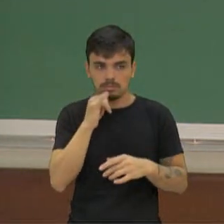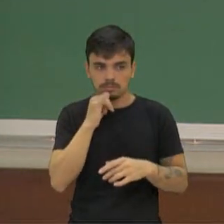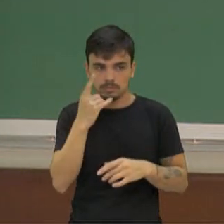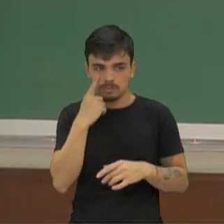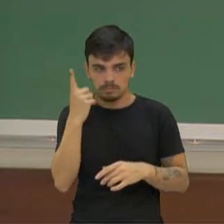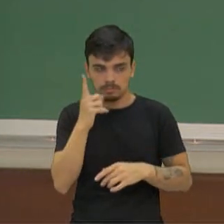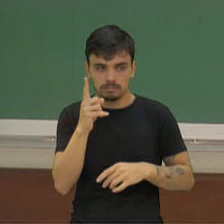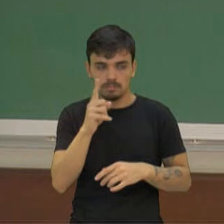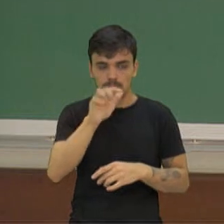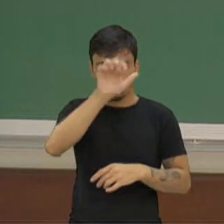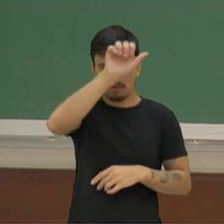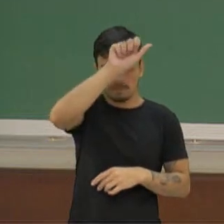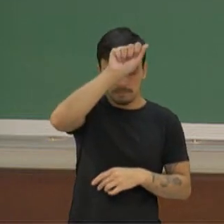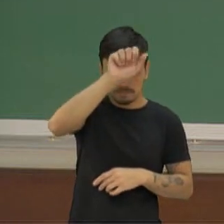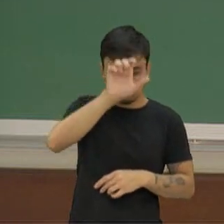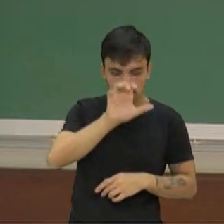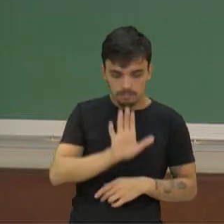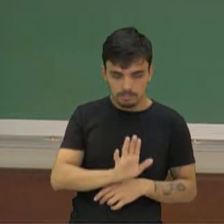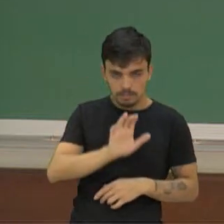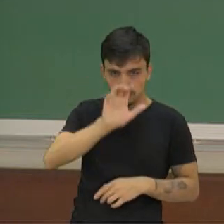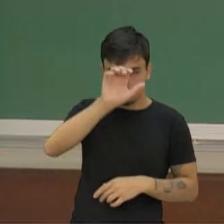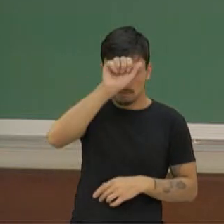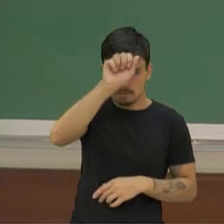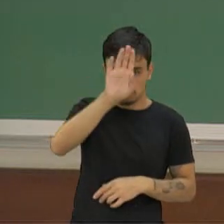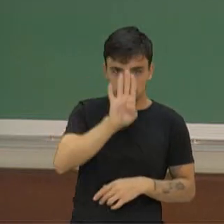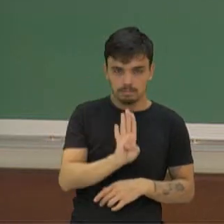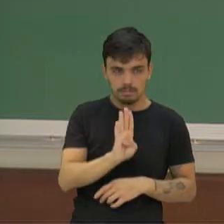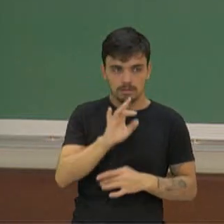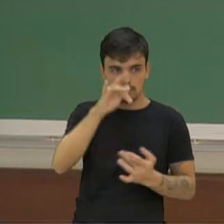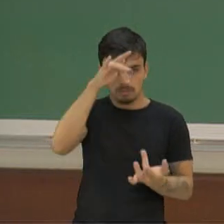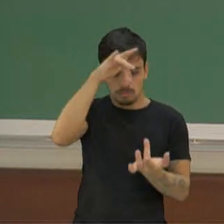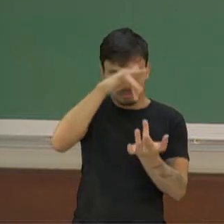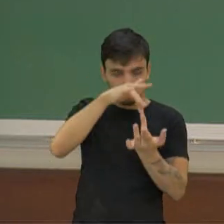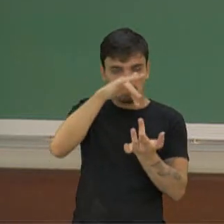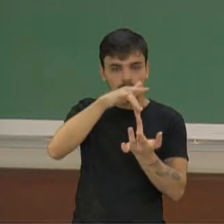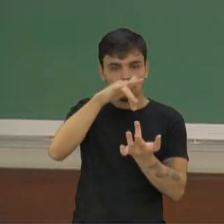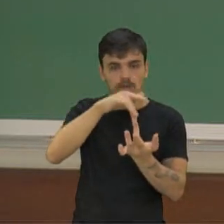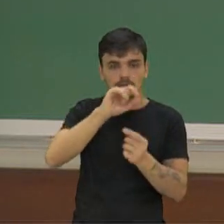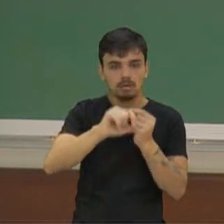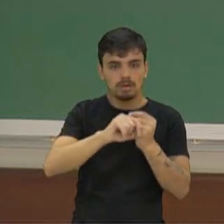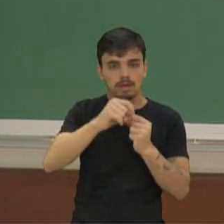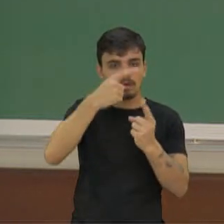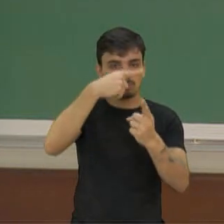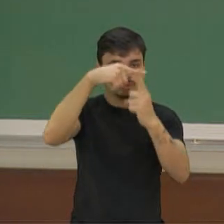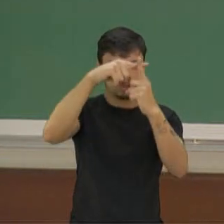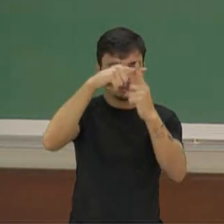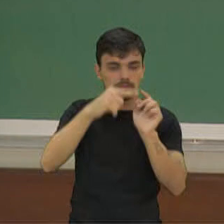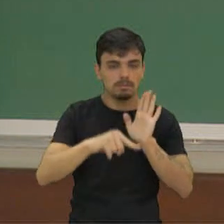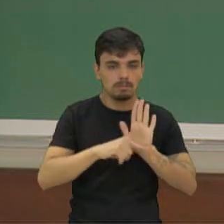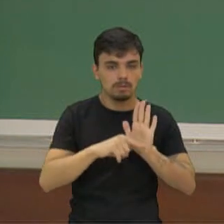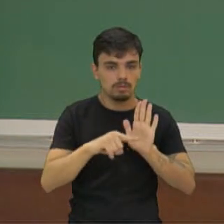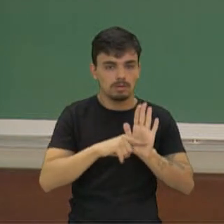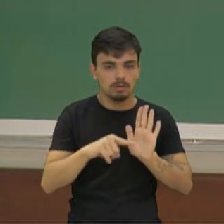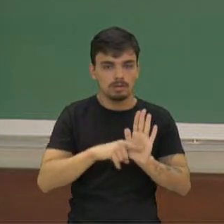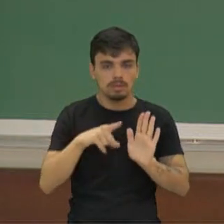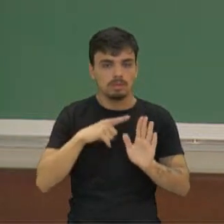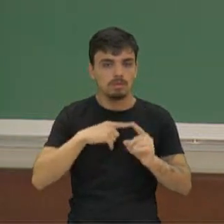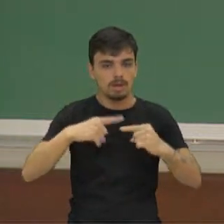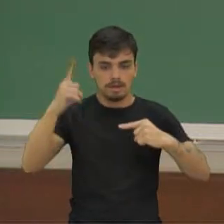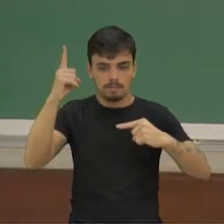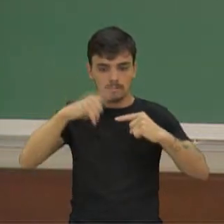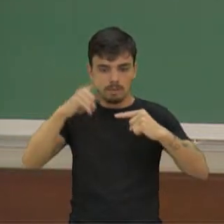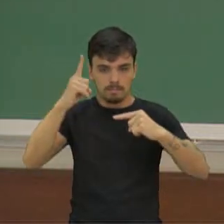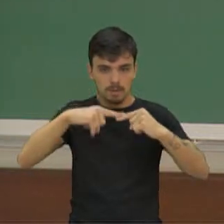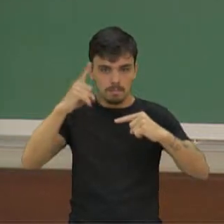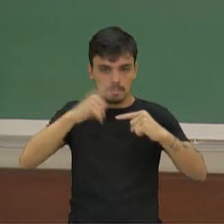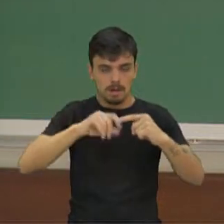com o ponto B com o ponto A, eu vou tocar o polo positivo da bateria com o negativo. E vou gerar o que nós chamamos de curto-circuito. A